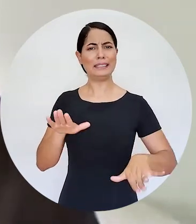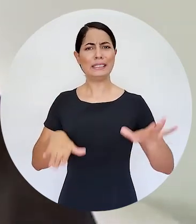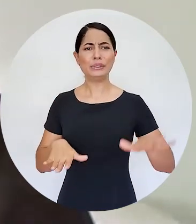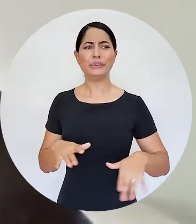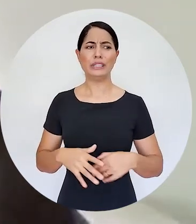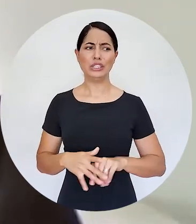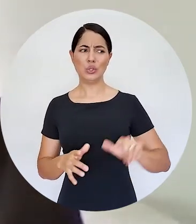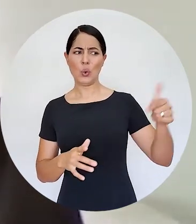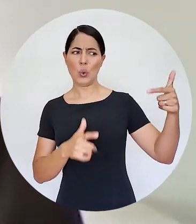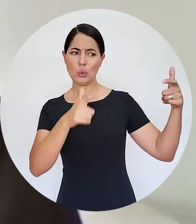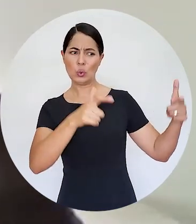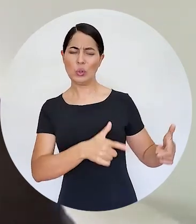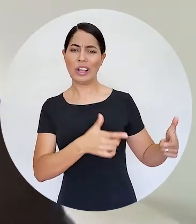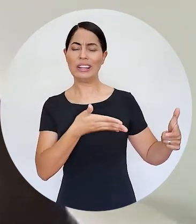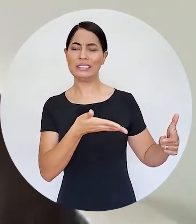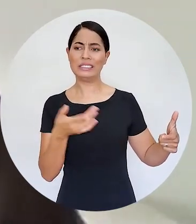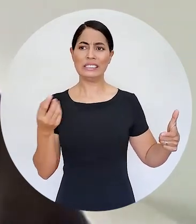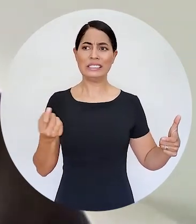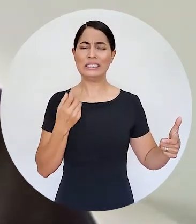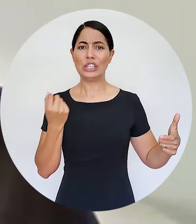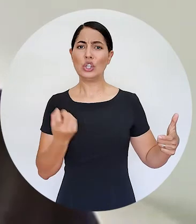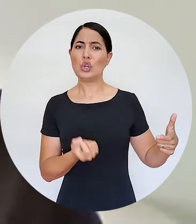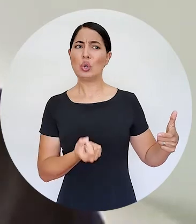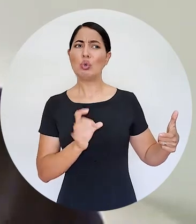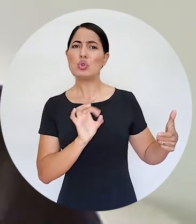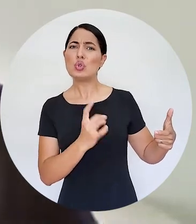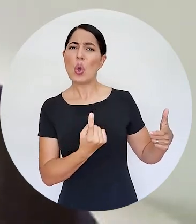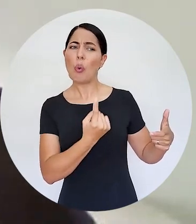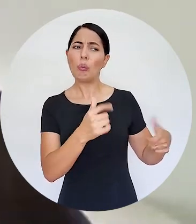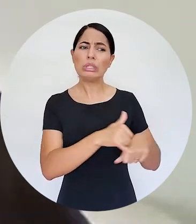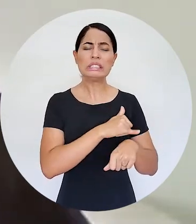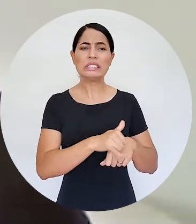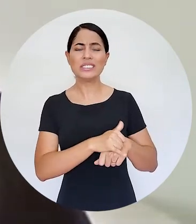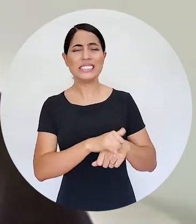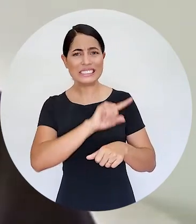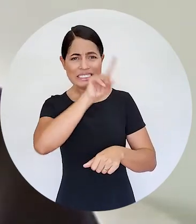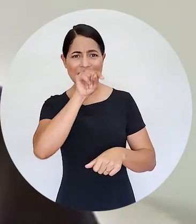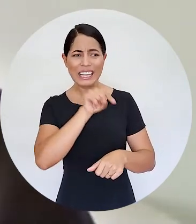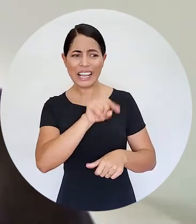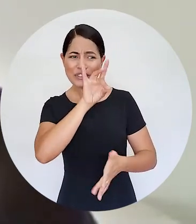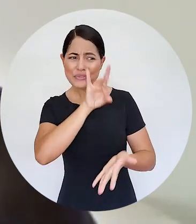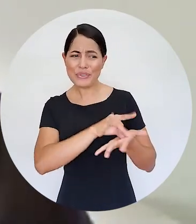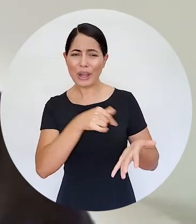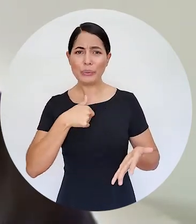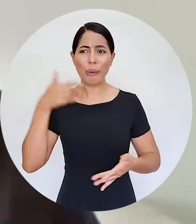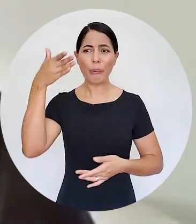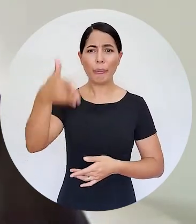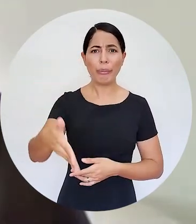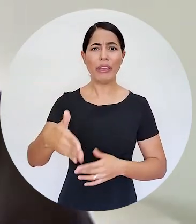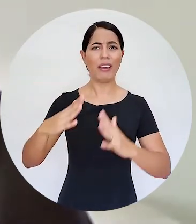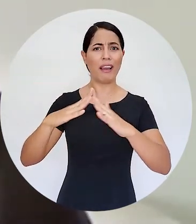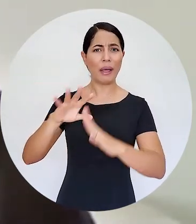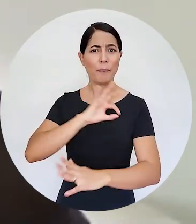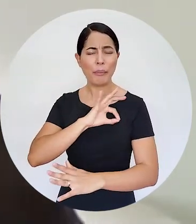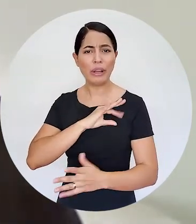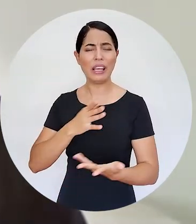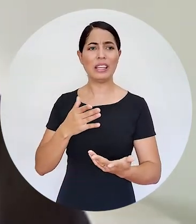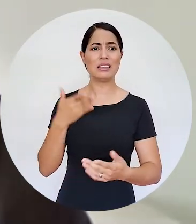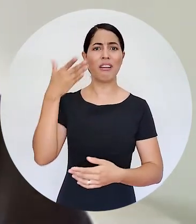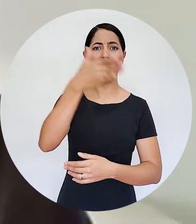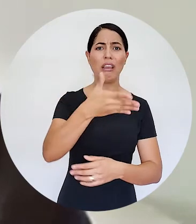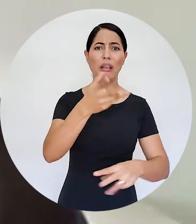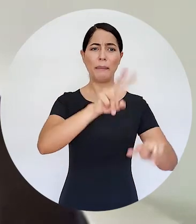pouco frente da prática talvez a prática que eu tive outra instituição Eu até me mostrar só um lado dessa área será que eu realmente vou querer e as